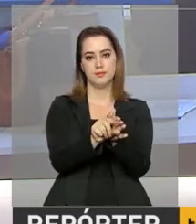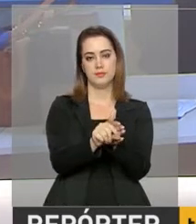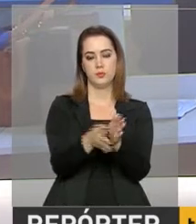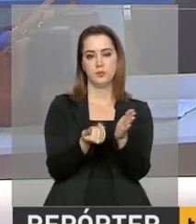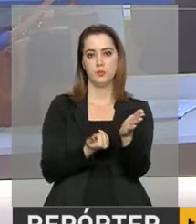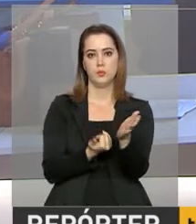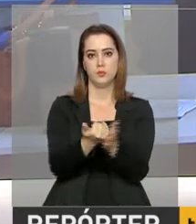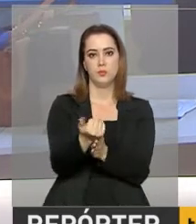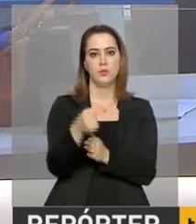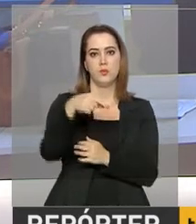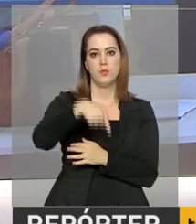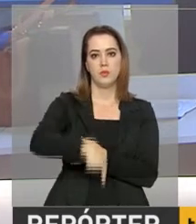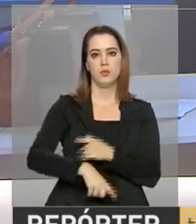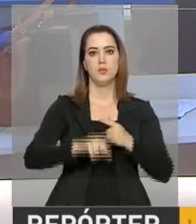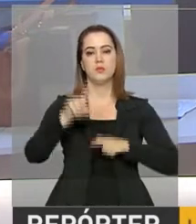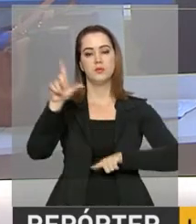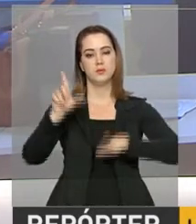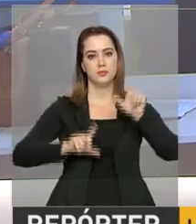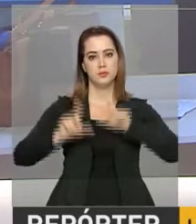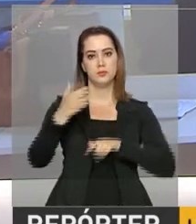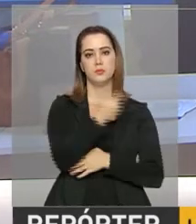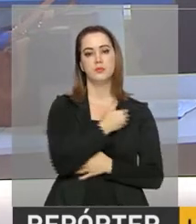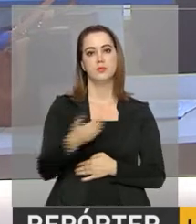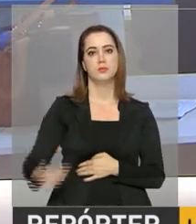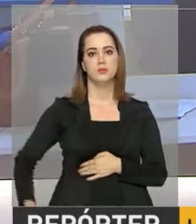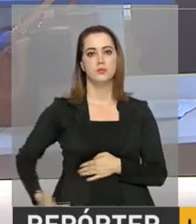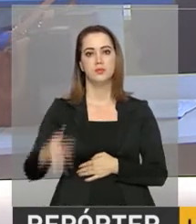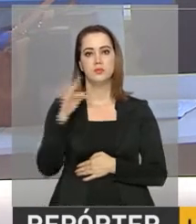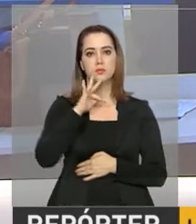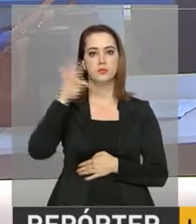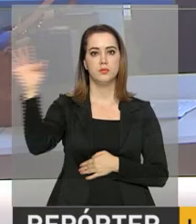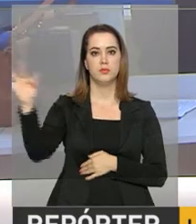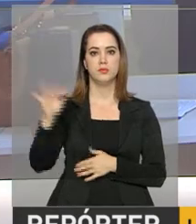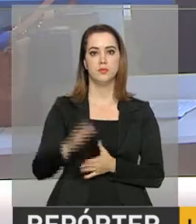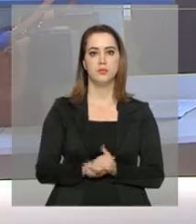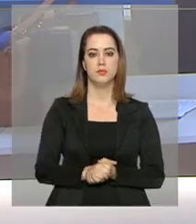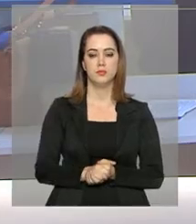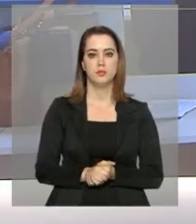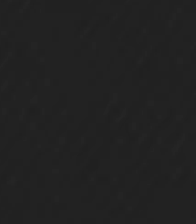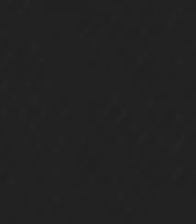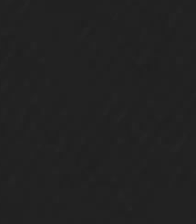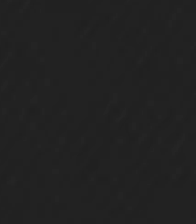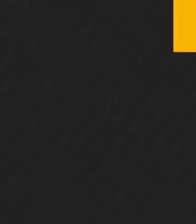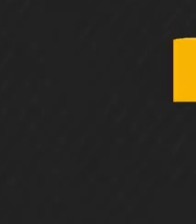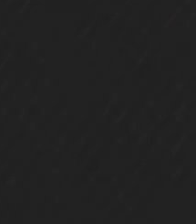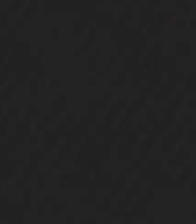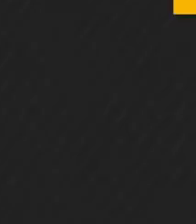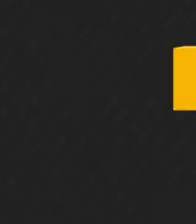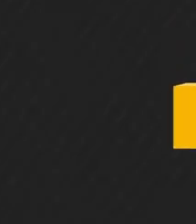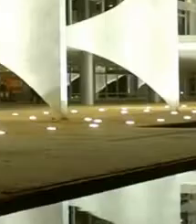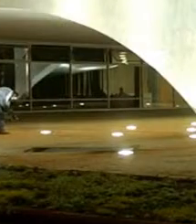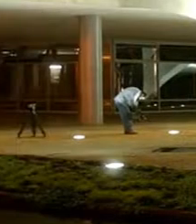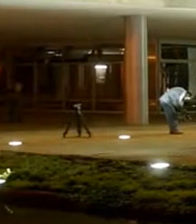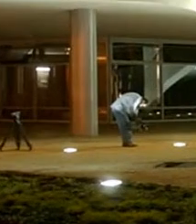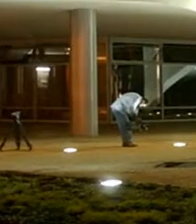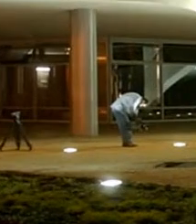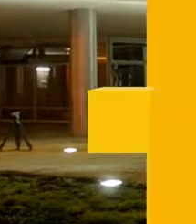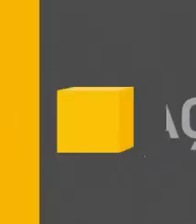nossas redes sociais. Continue com a gente aqui na NBR, a TV do Governo Federal.